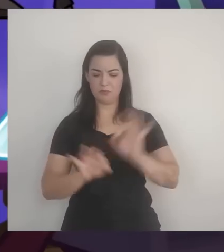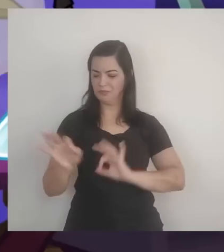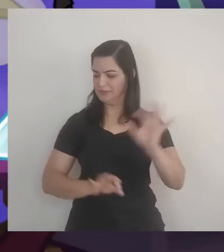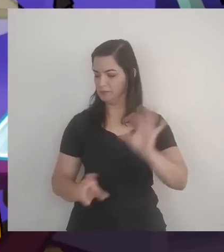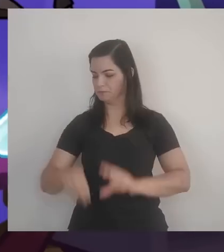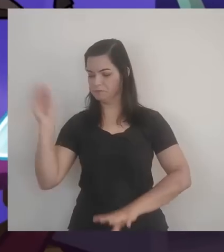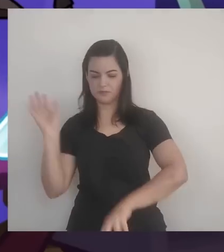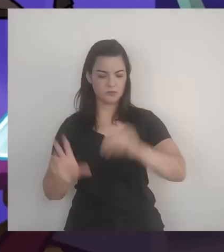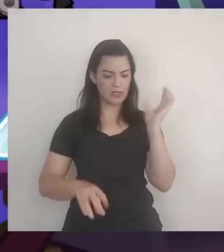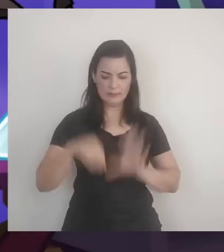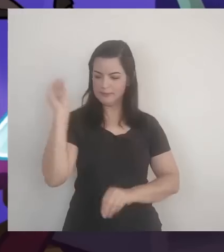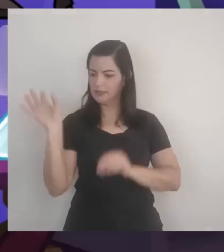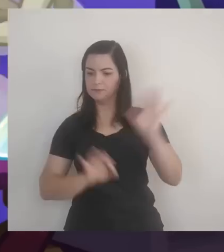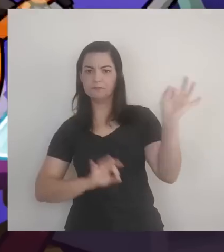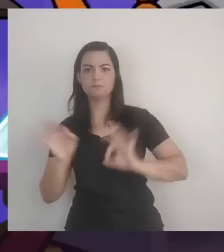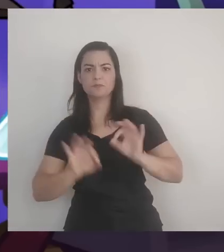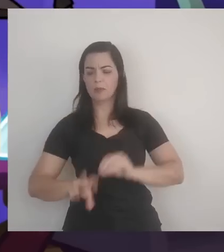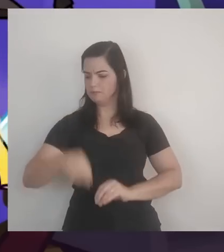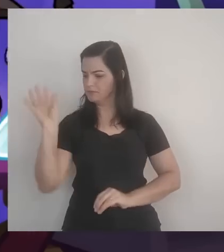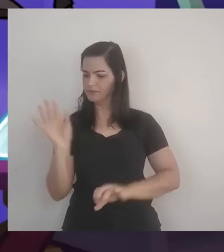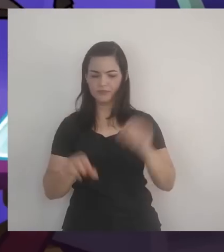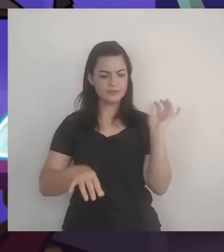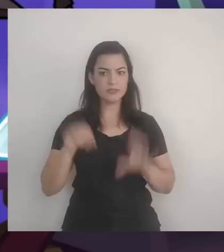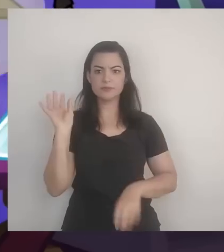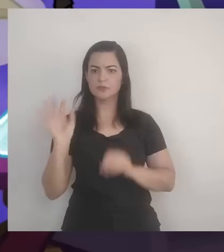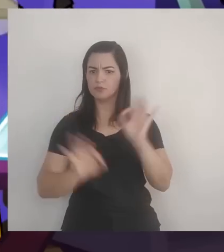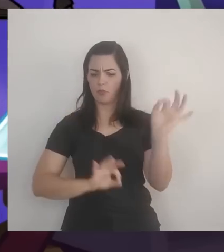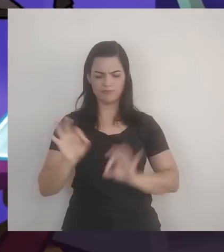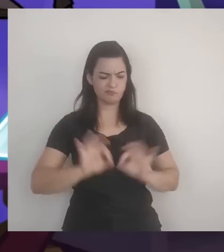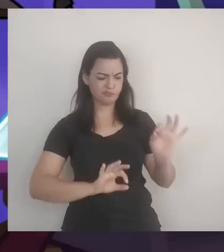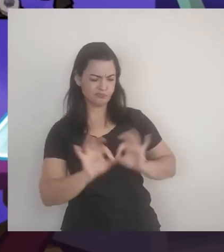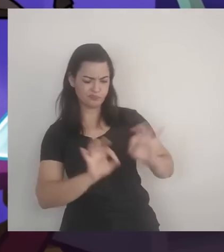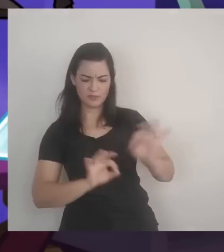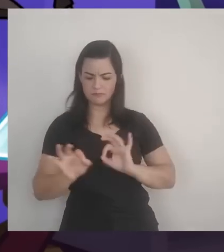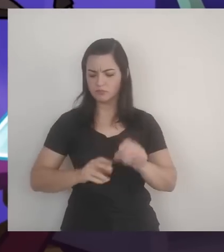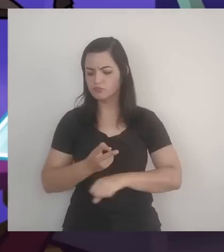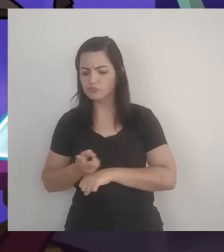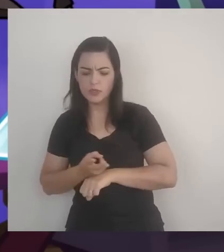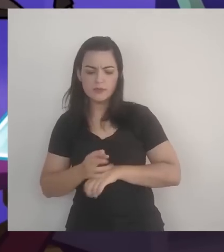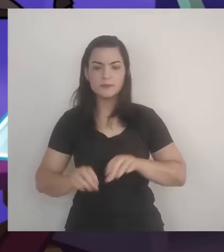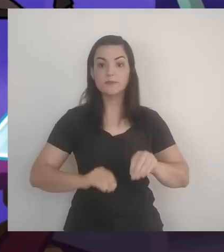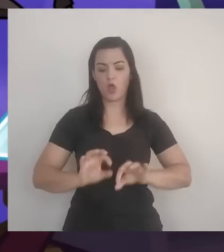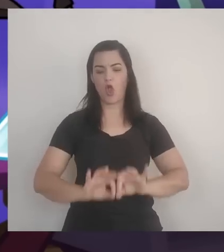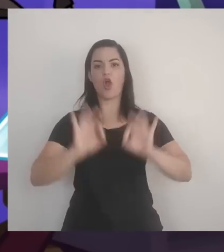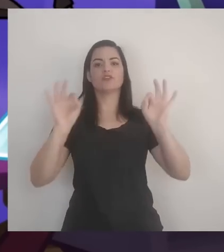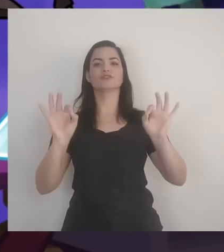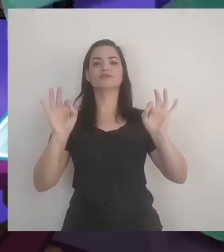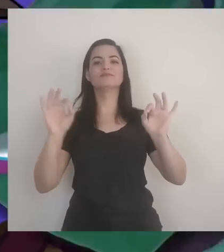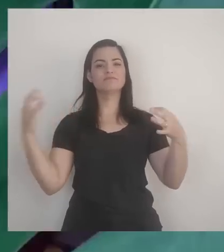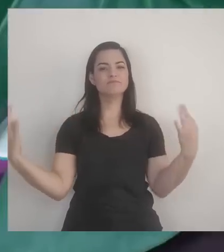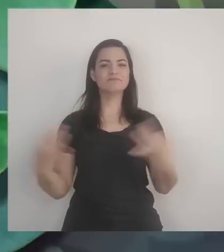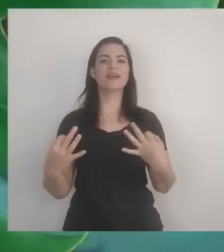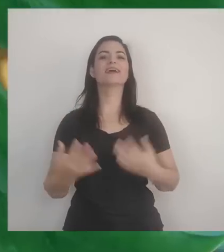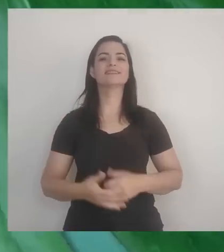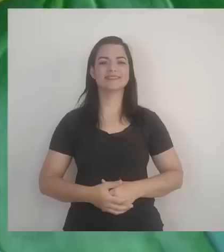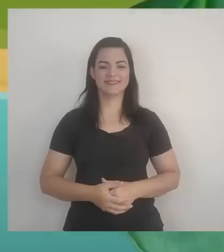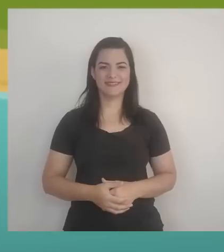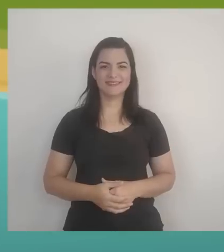Ótimo. Ótimo! Perfeito!